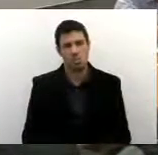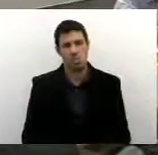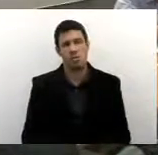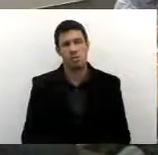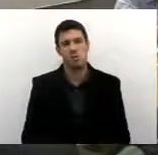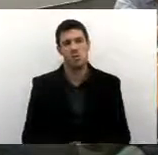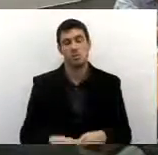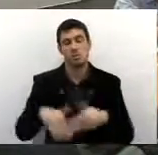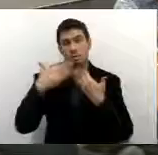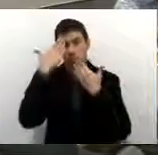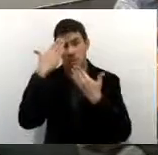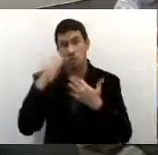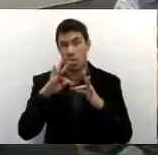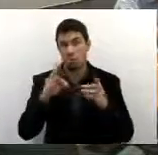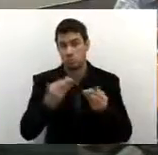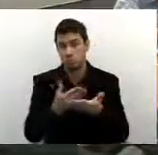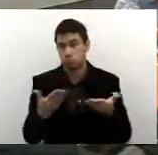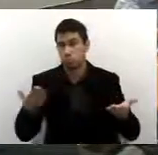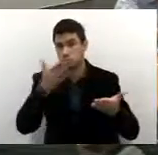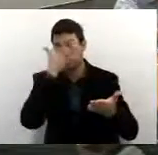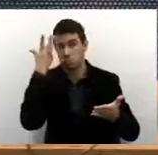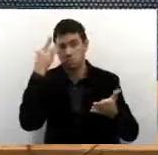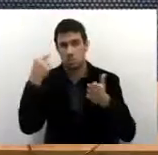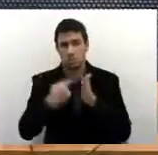Muito obrigado a todos.